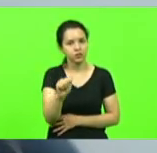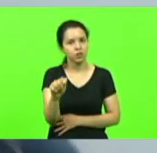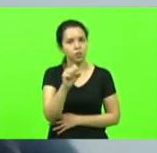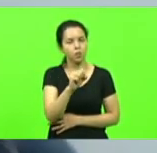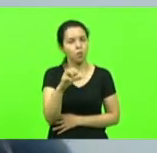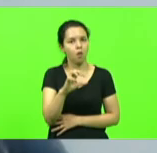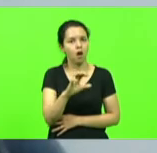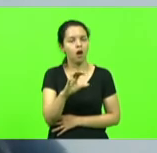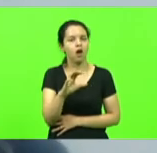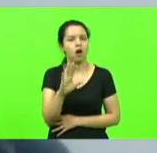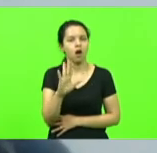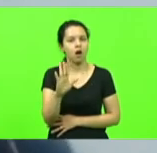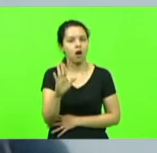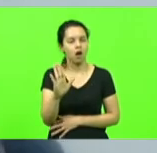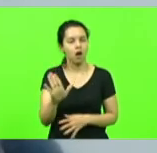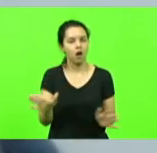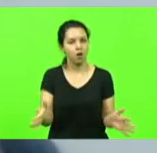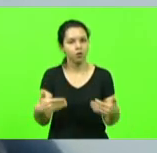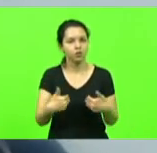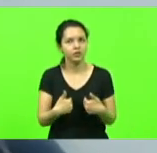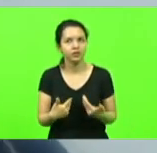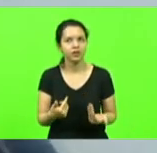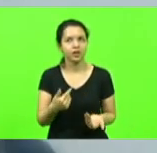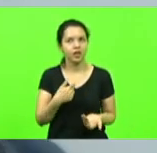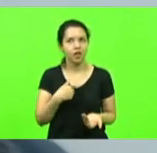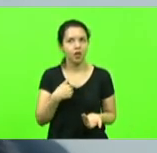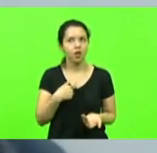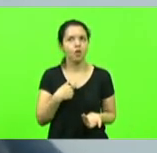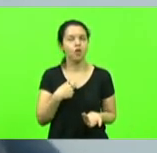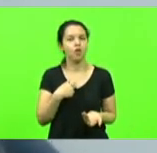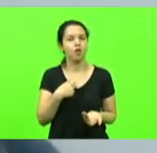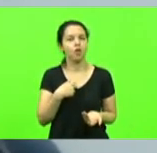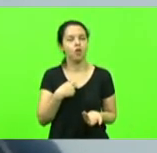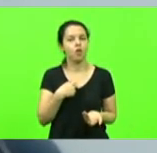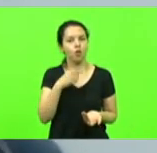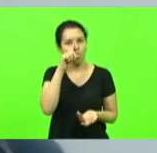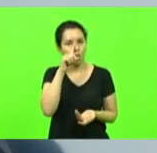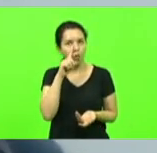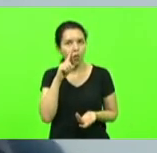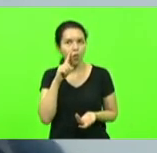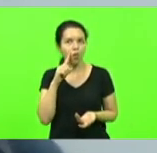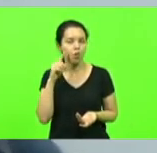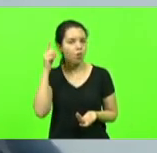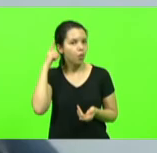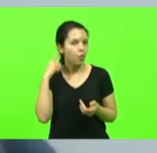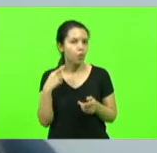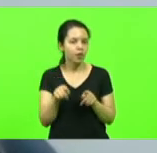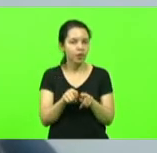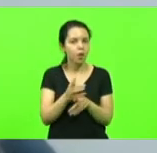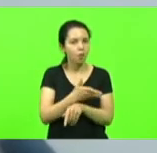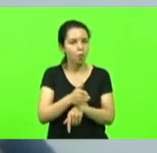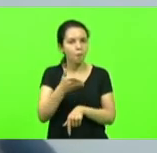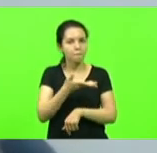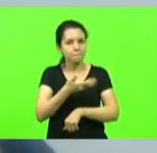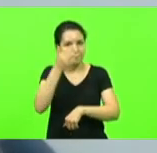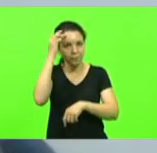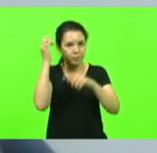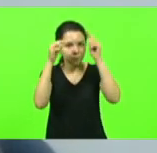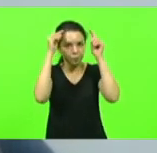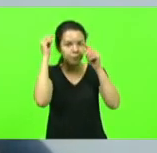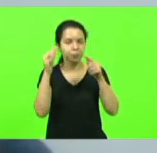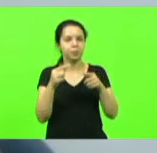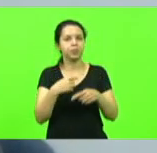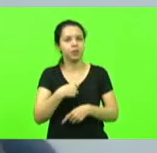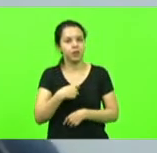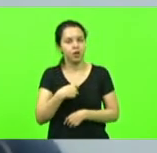sou loura ainda um pouquinho, né, tenho os fiozinhos brancos já também, olhos azuis. Eu tenho